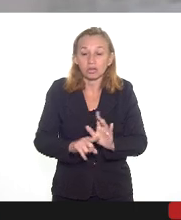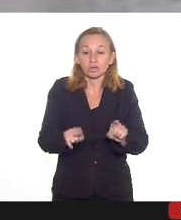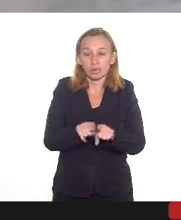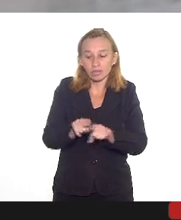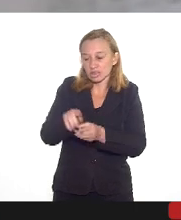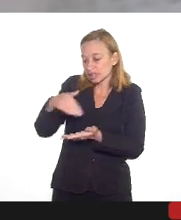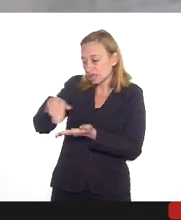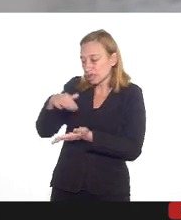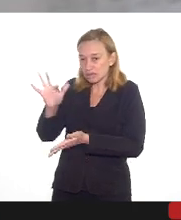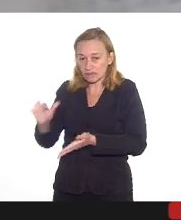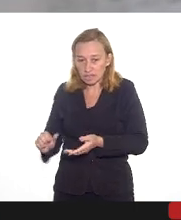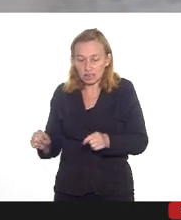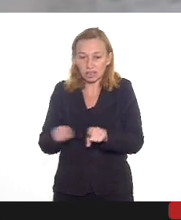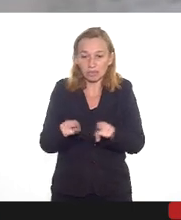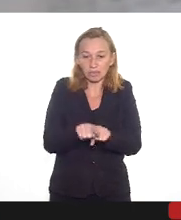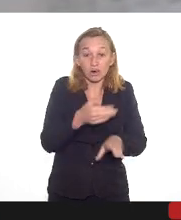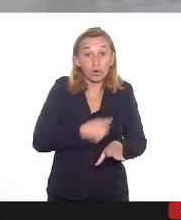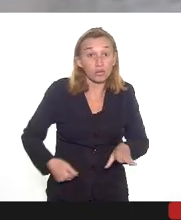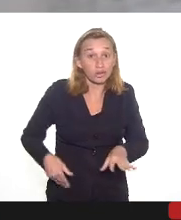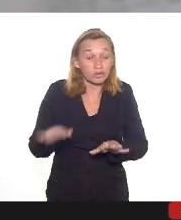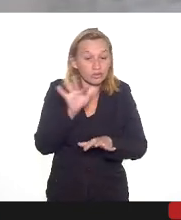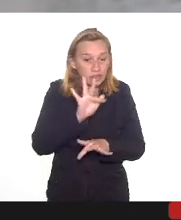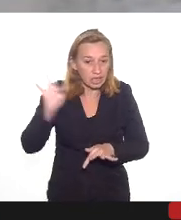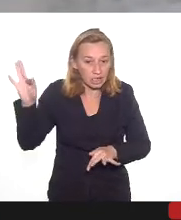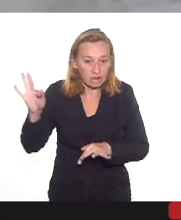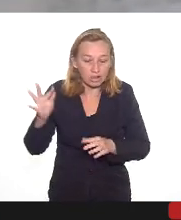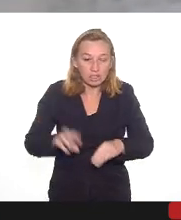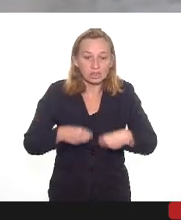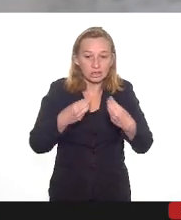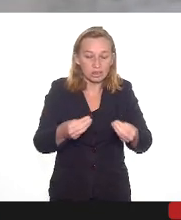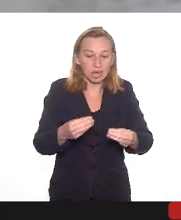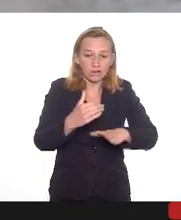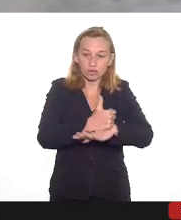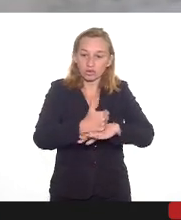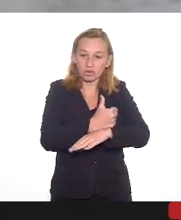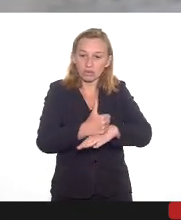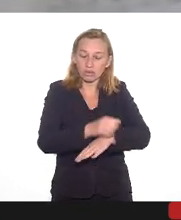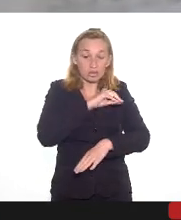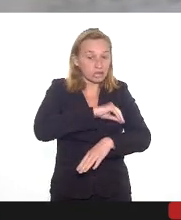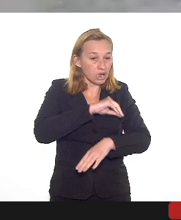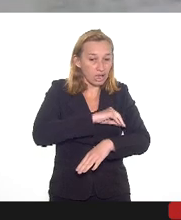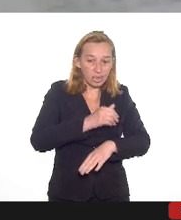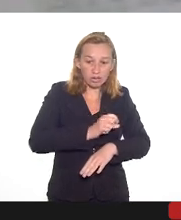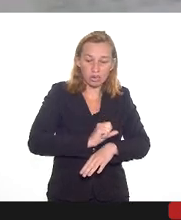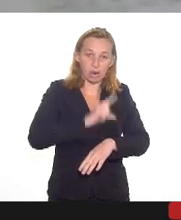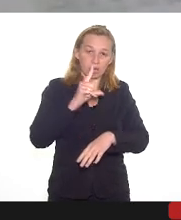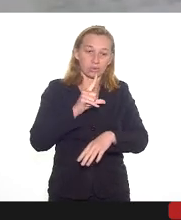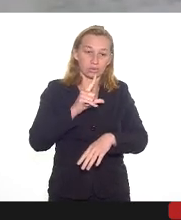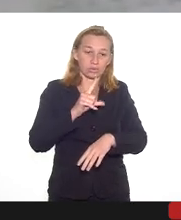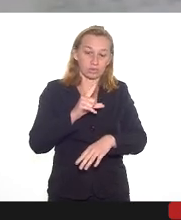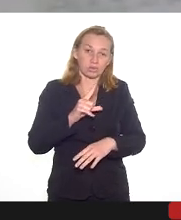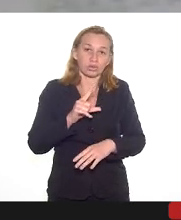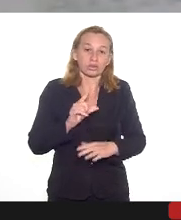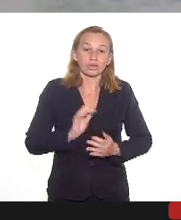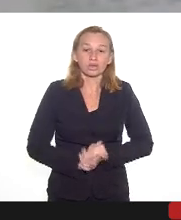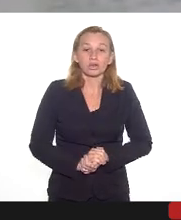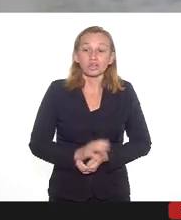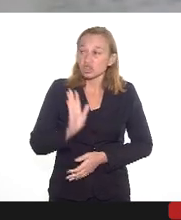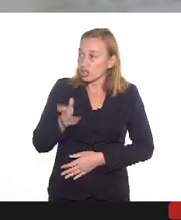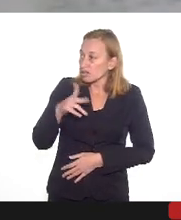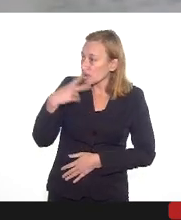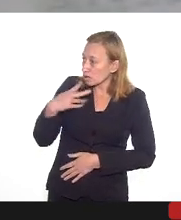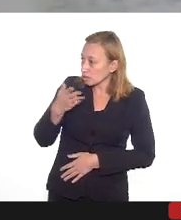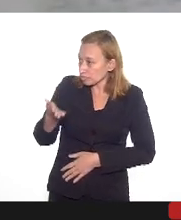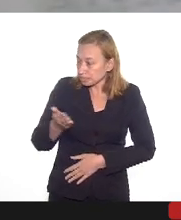com o governo federal, em garantir a esses profissionais a valorização salarial, que é o que está colocado, como o Luiz acabou de falar.